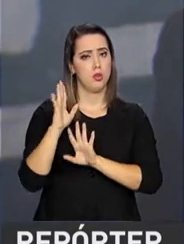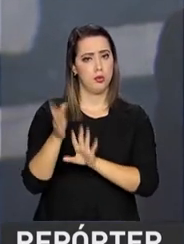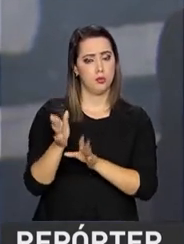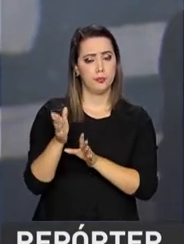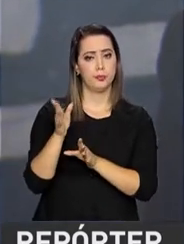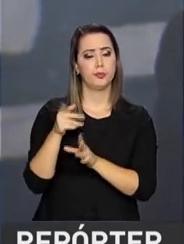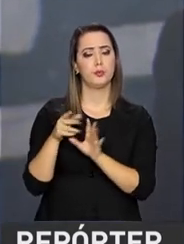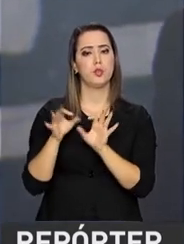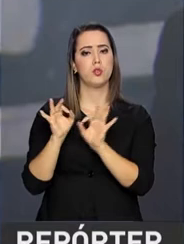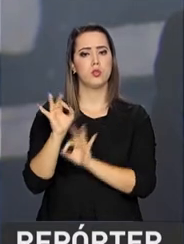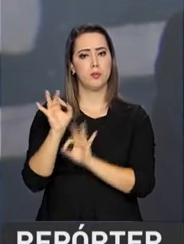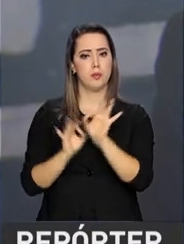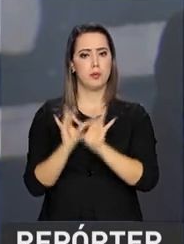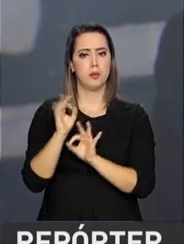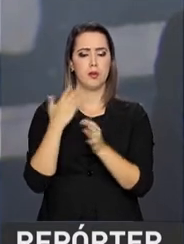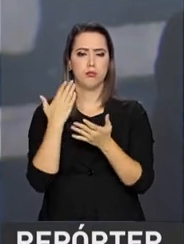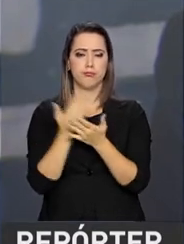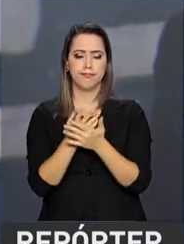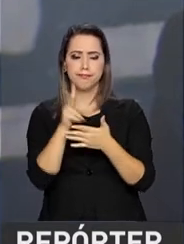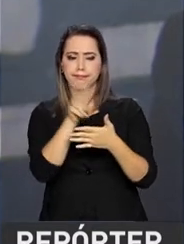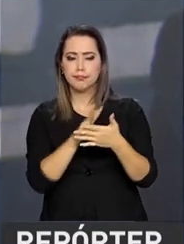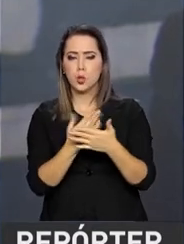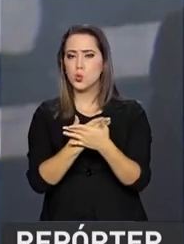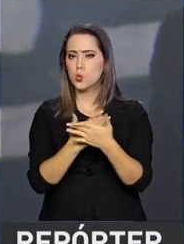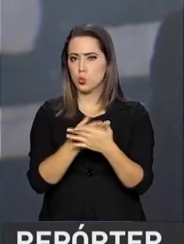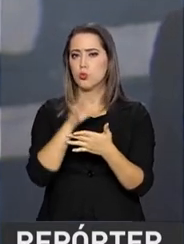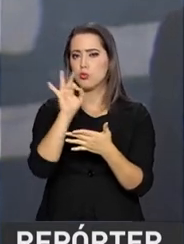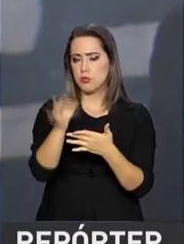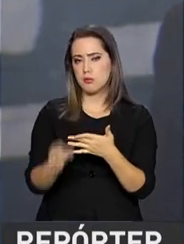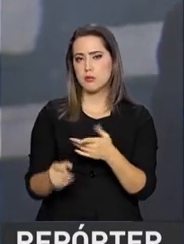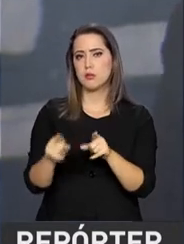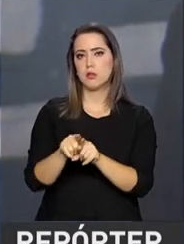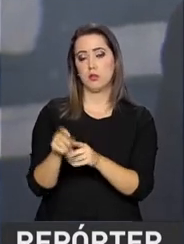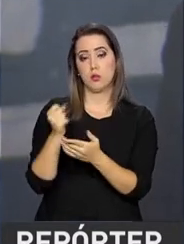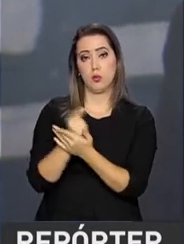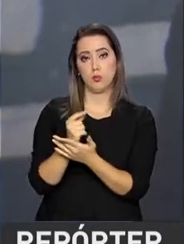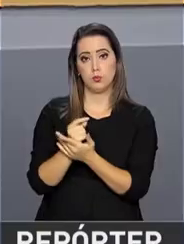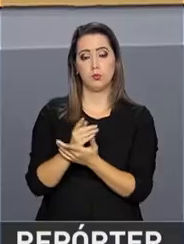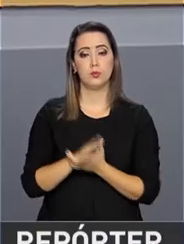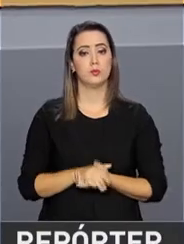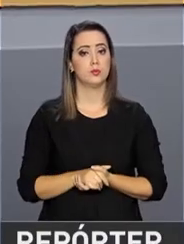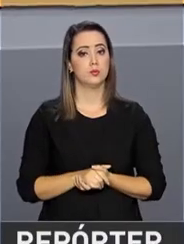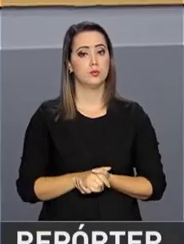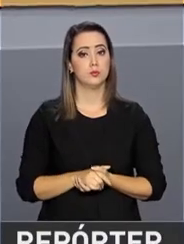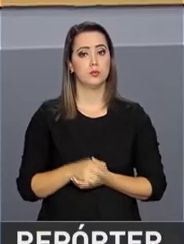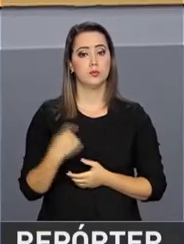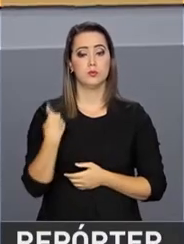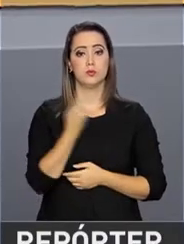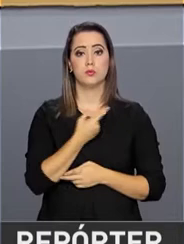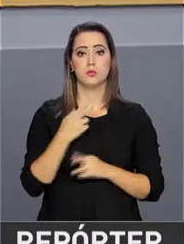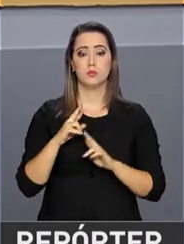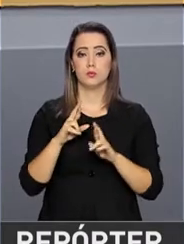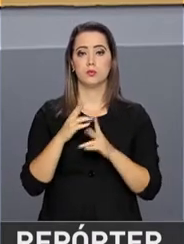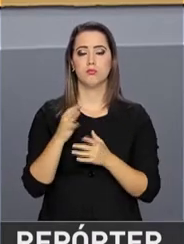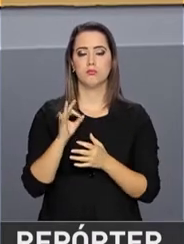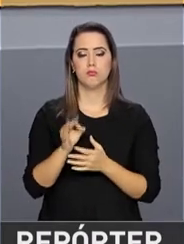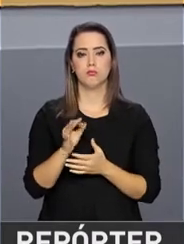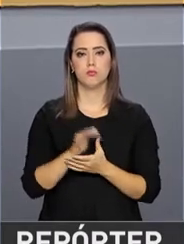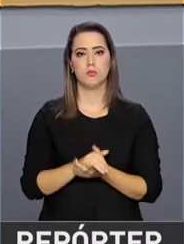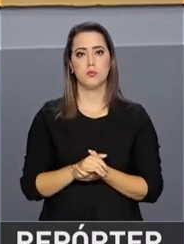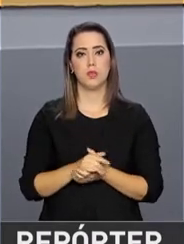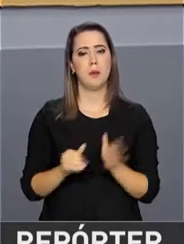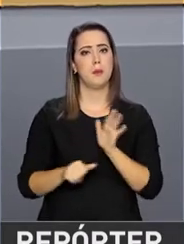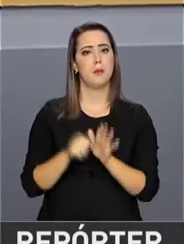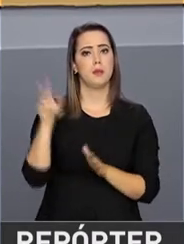muito acentuado a possibilidade dessa importação esperamos que dê certo pela